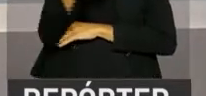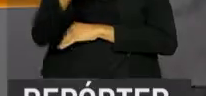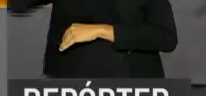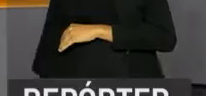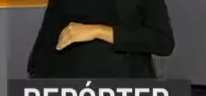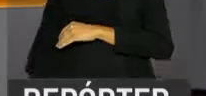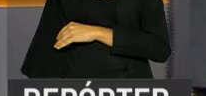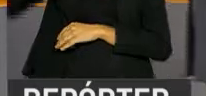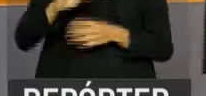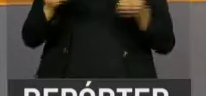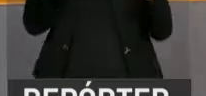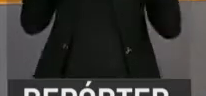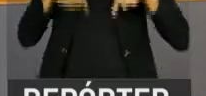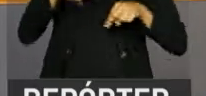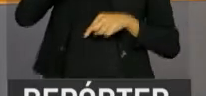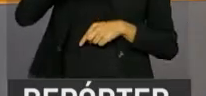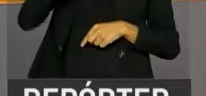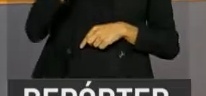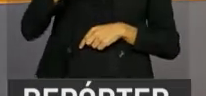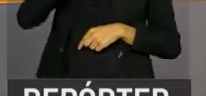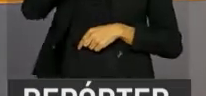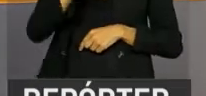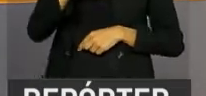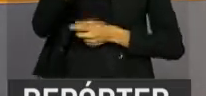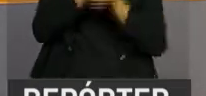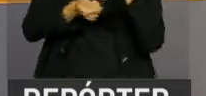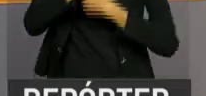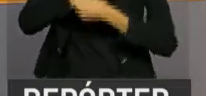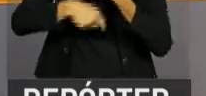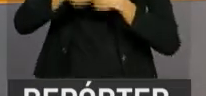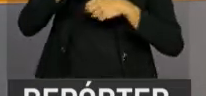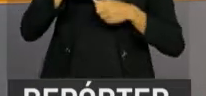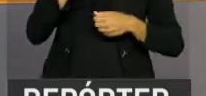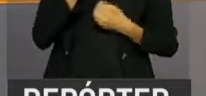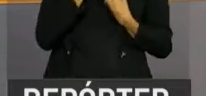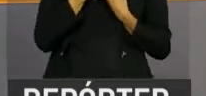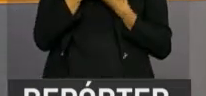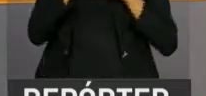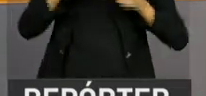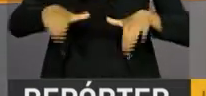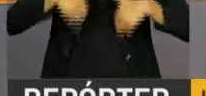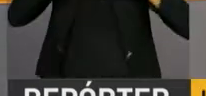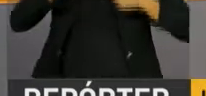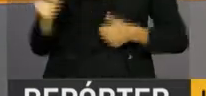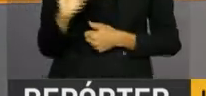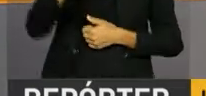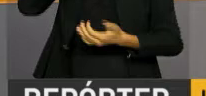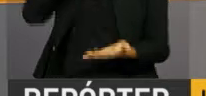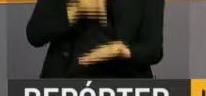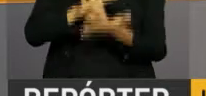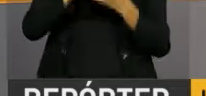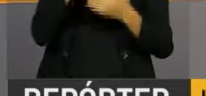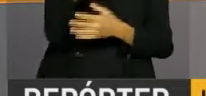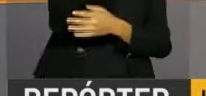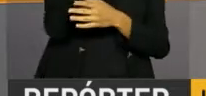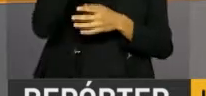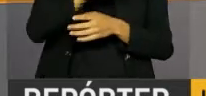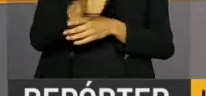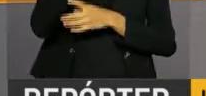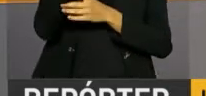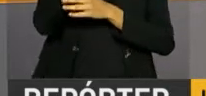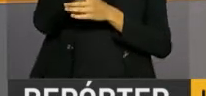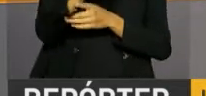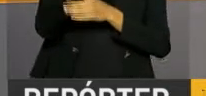o mercado financeiro mantém o otimismo e já estima inflação oficial para este ano em 4,10 por cento